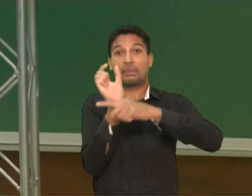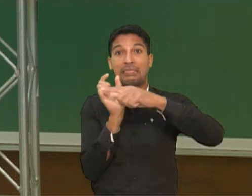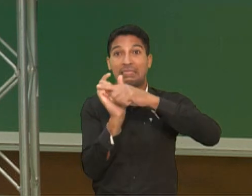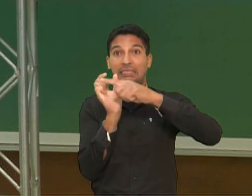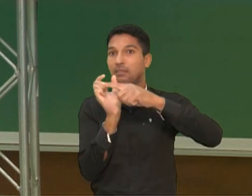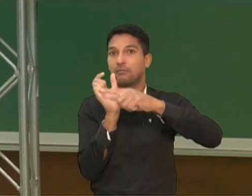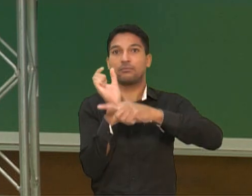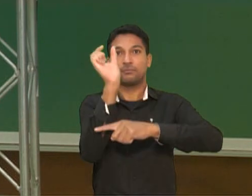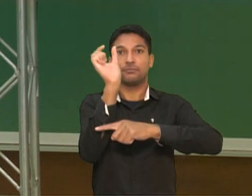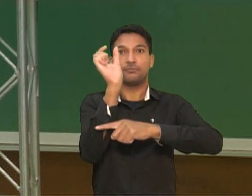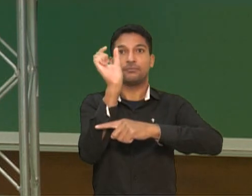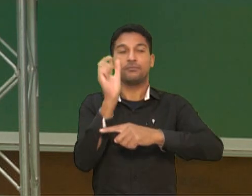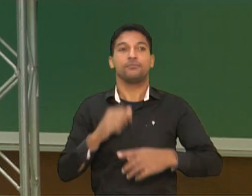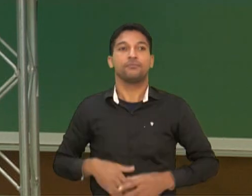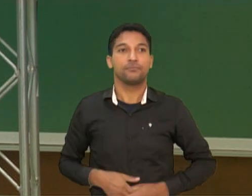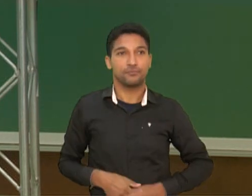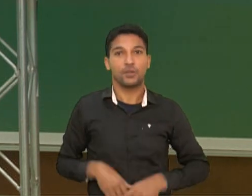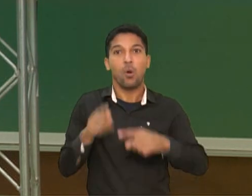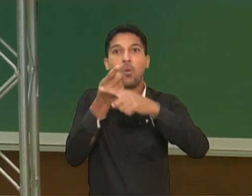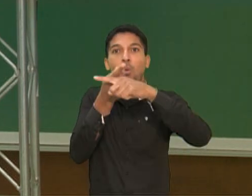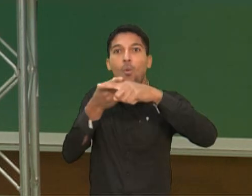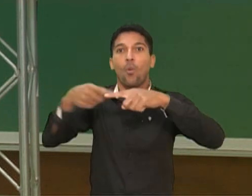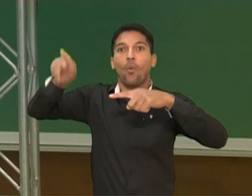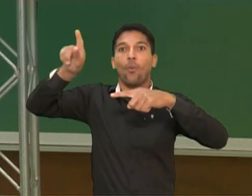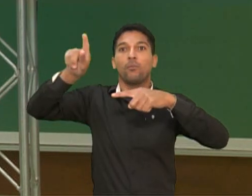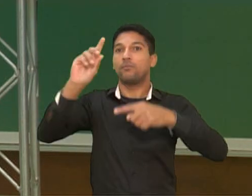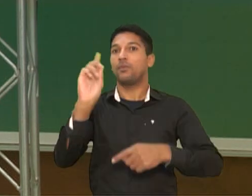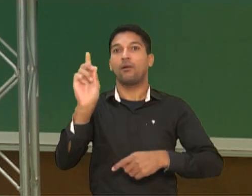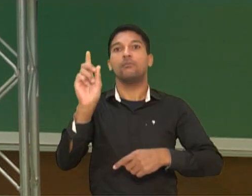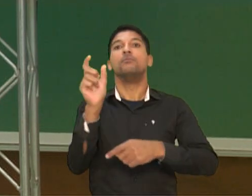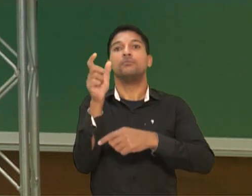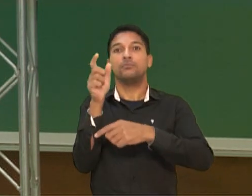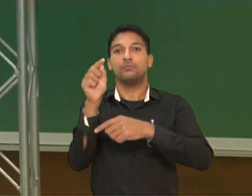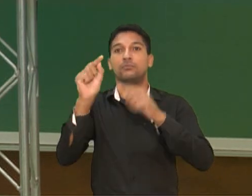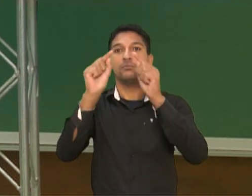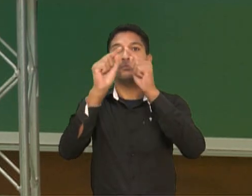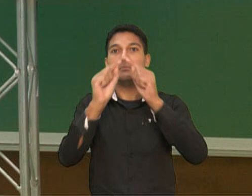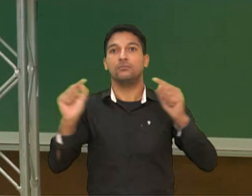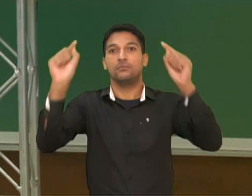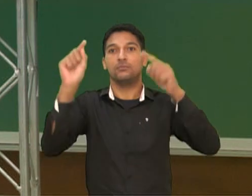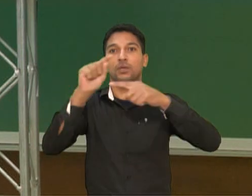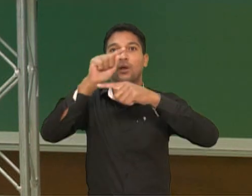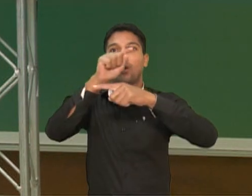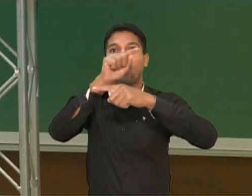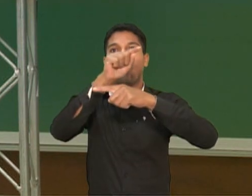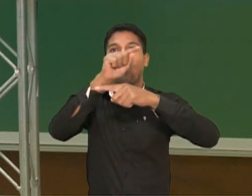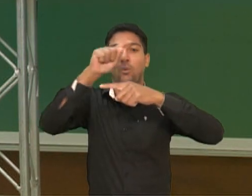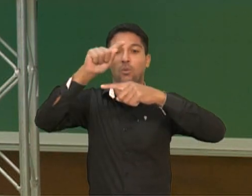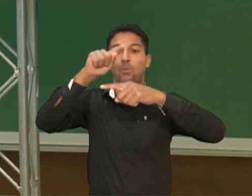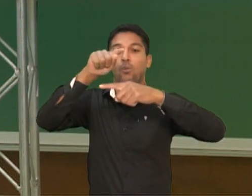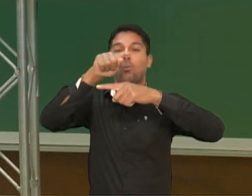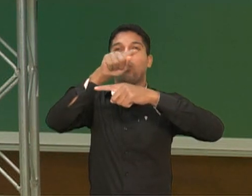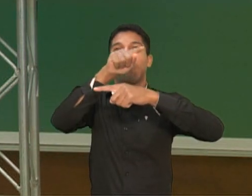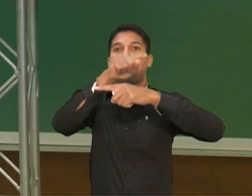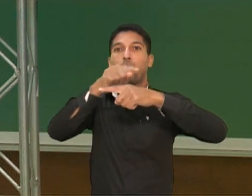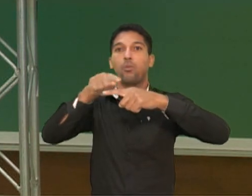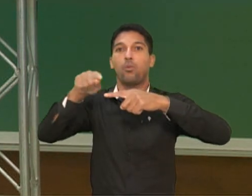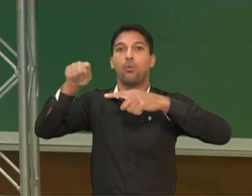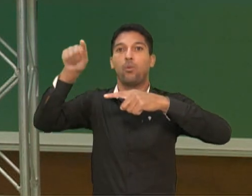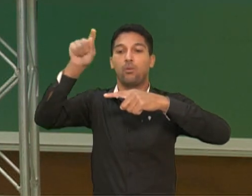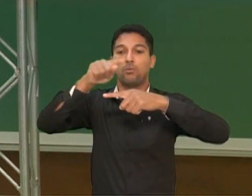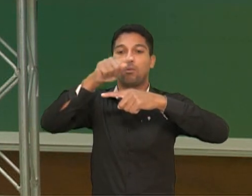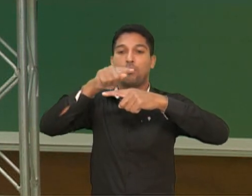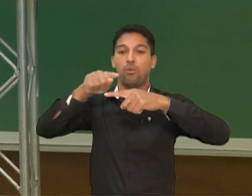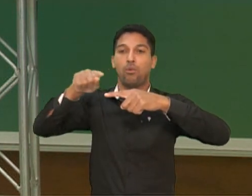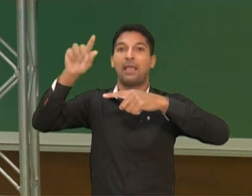gráfico e não precisou dar as raízes. Mas nós temos que praticar, sim, o cálculo dessas raízes. Então, por isso que eu trouxe essa